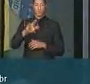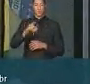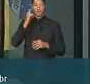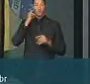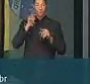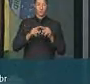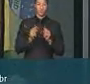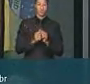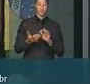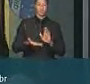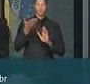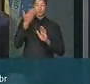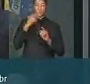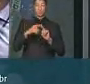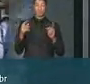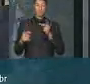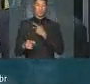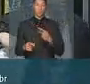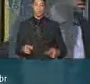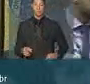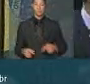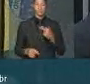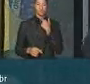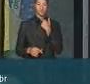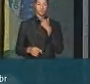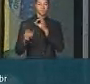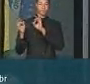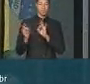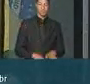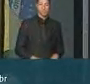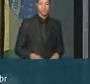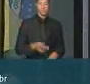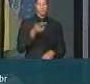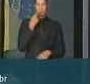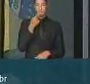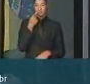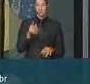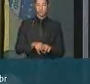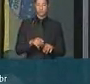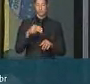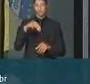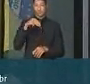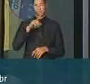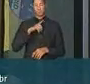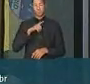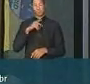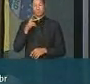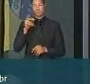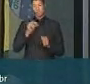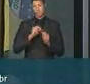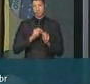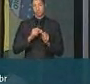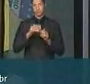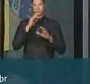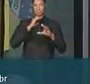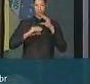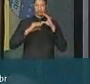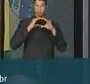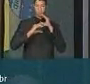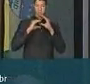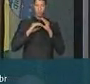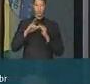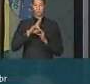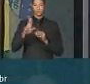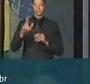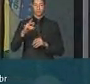concordar com o aumento mas presidente eu não posso deixar de me dirigir nesses minutos que tenho para fazer as comunicações